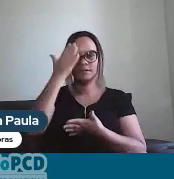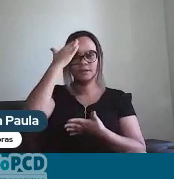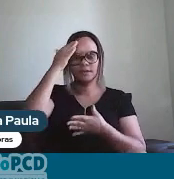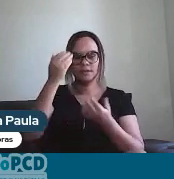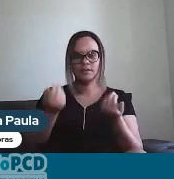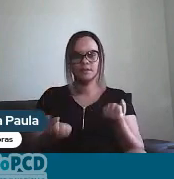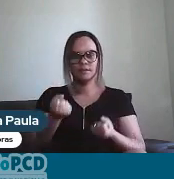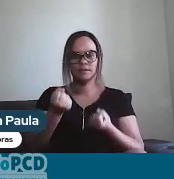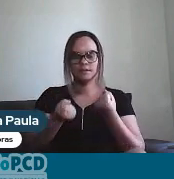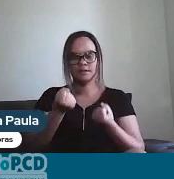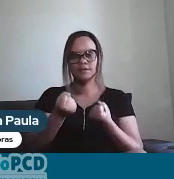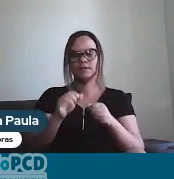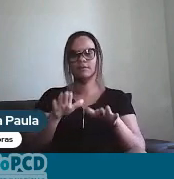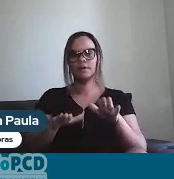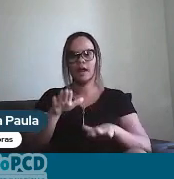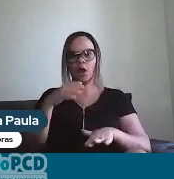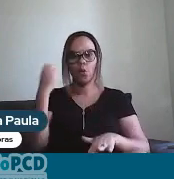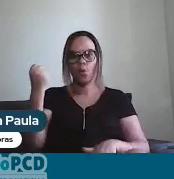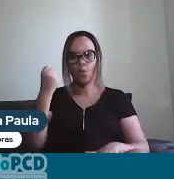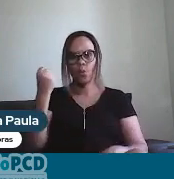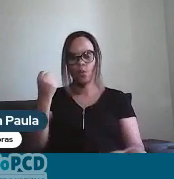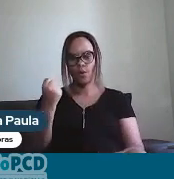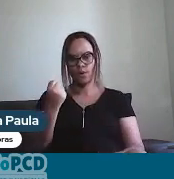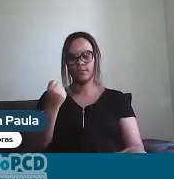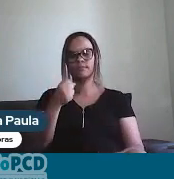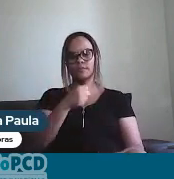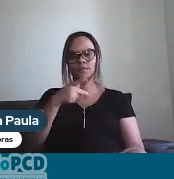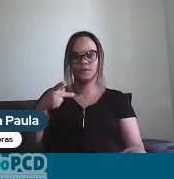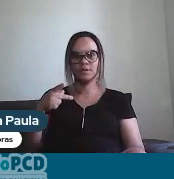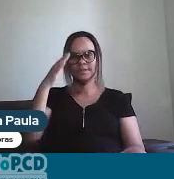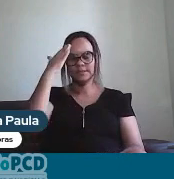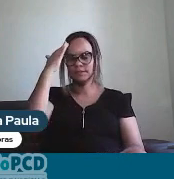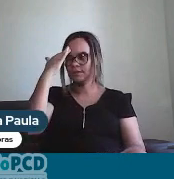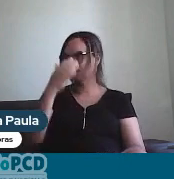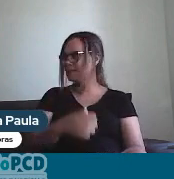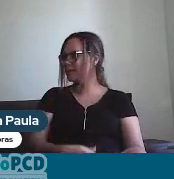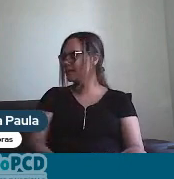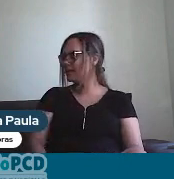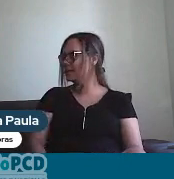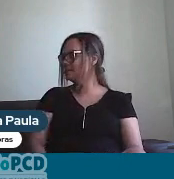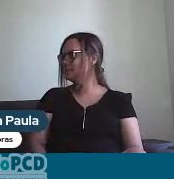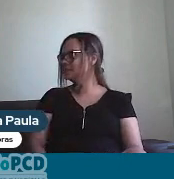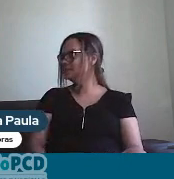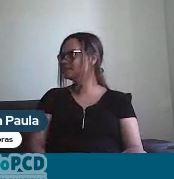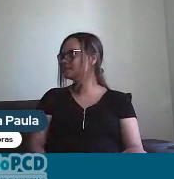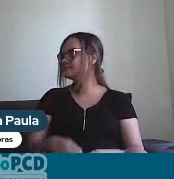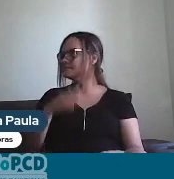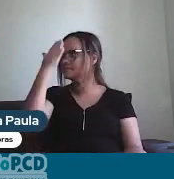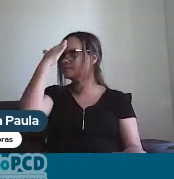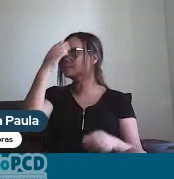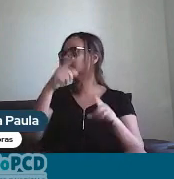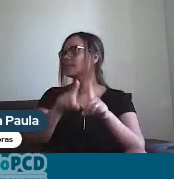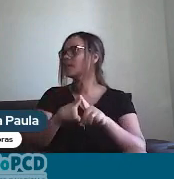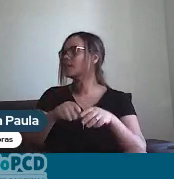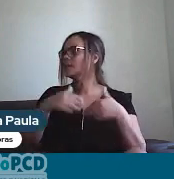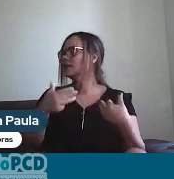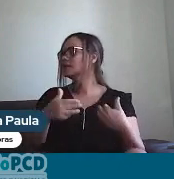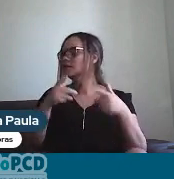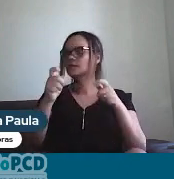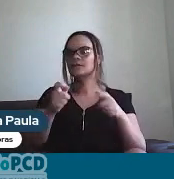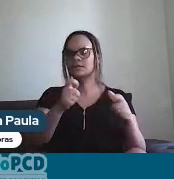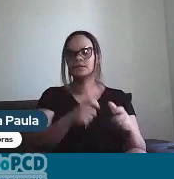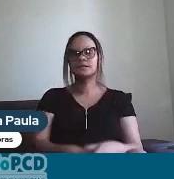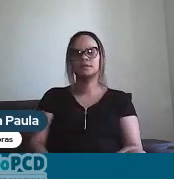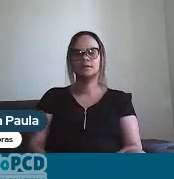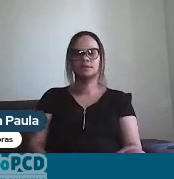grau, se é leve, moderado e grave, porque, por exemplo, a aposentadoria, ela precisa saber disso, né? E ela já vai saber também quais os locais e os